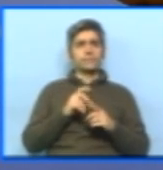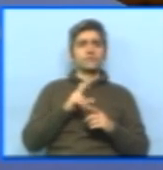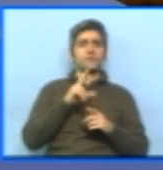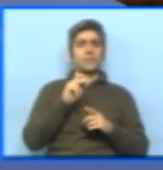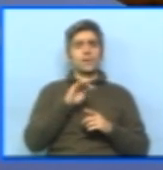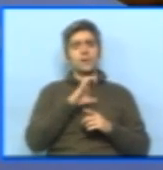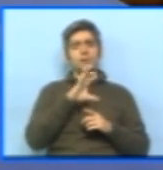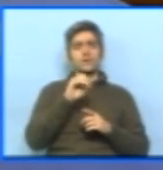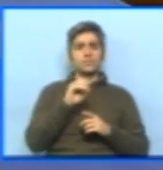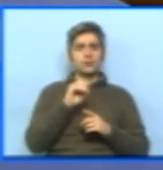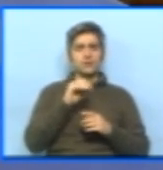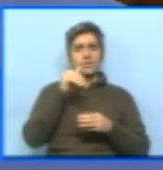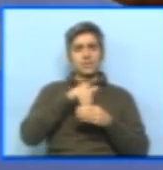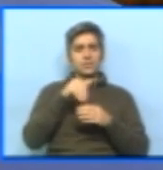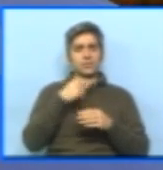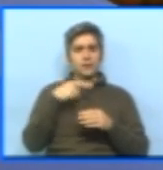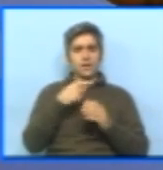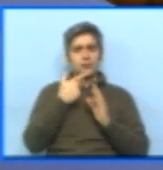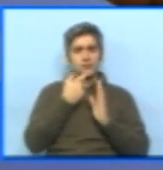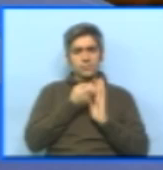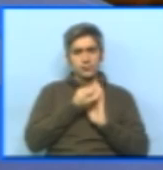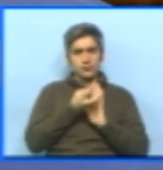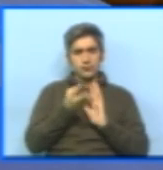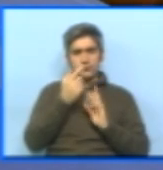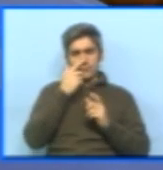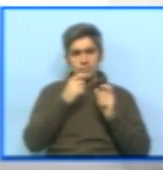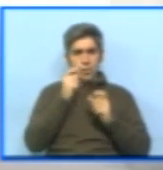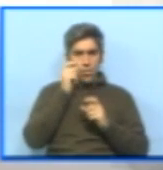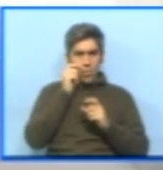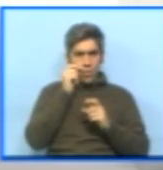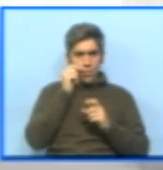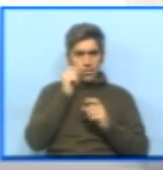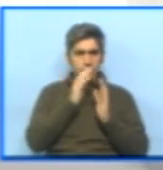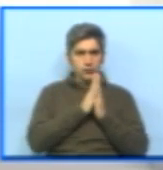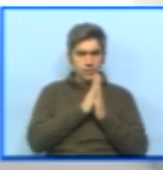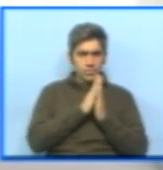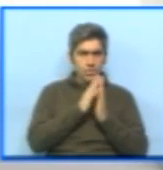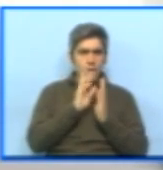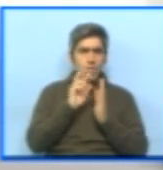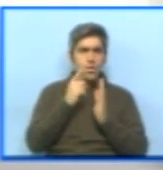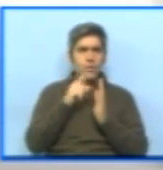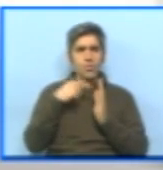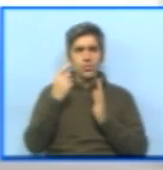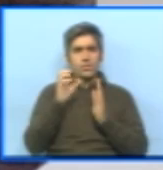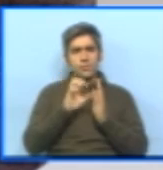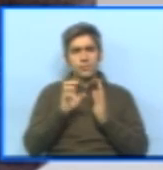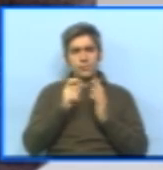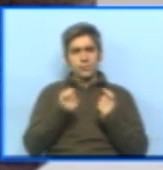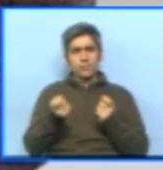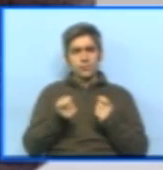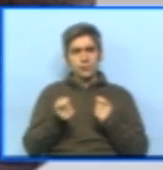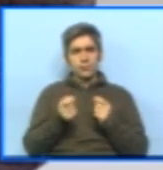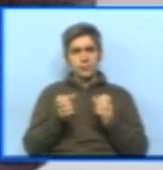por um conjunto por um grupo de homens que são de uma paróquia ou há outra forma